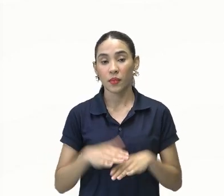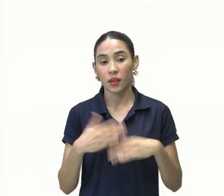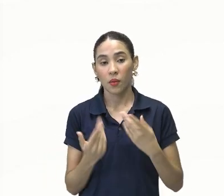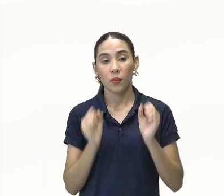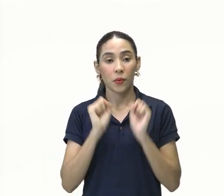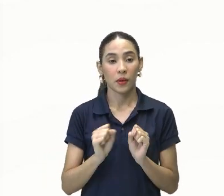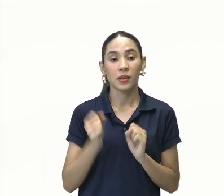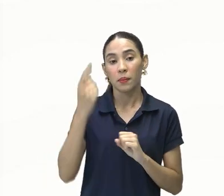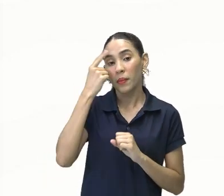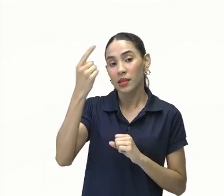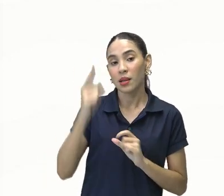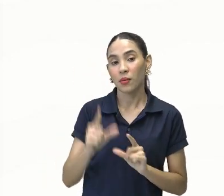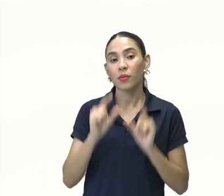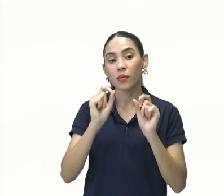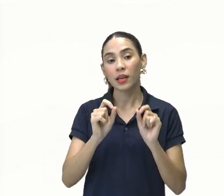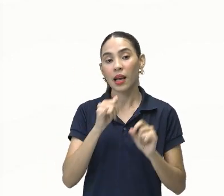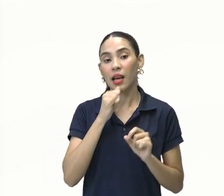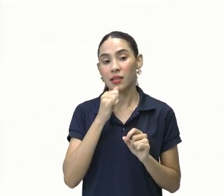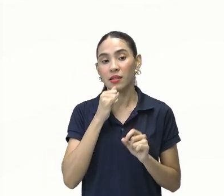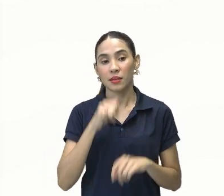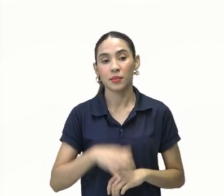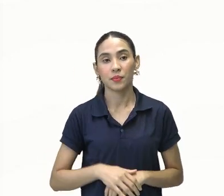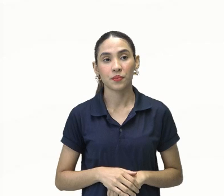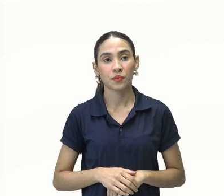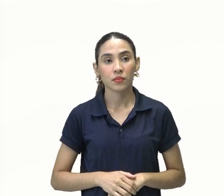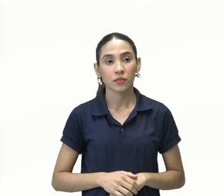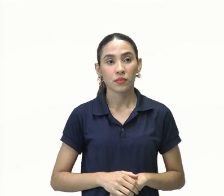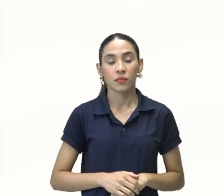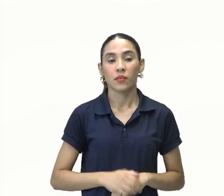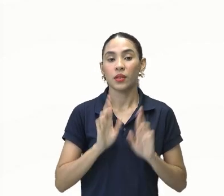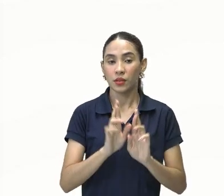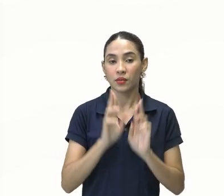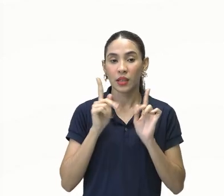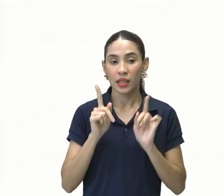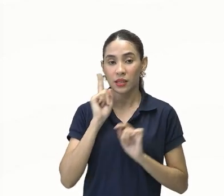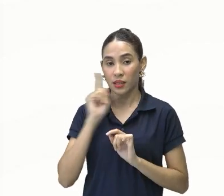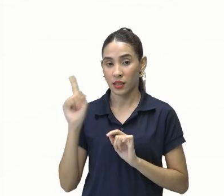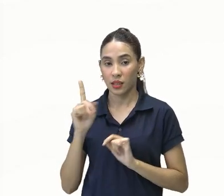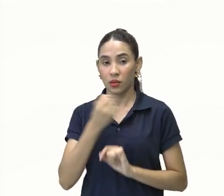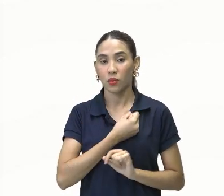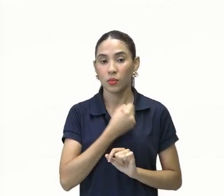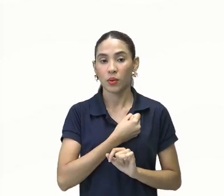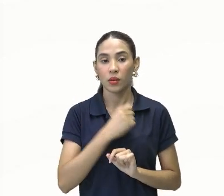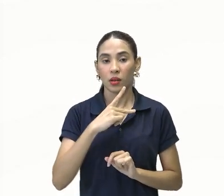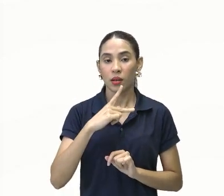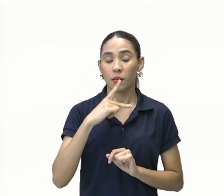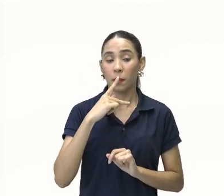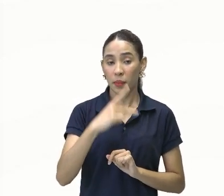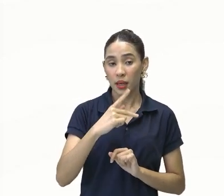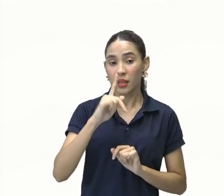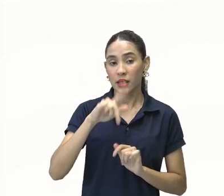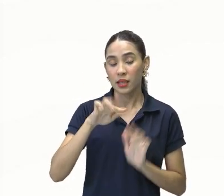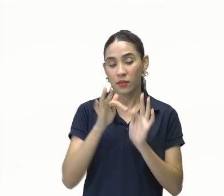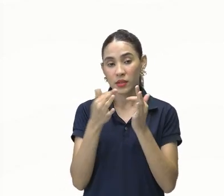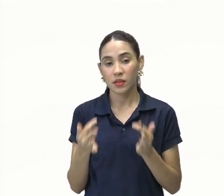Poderíamos pensar que, pelo fato de serem elementos distintos, a permutação simples